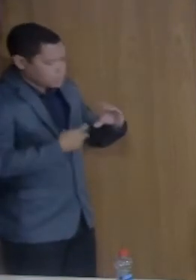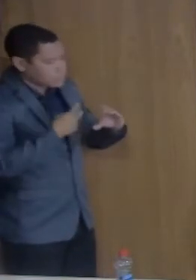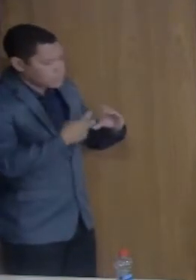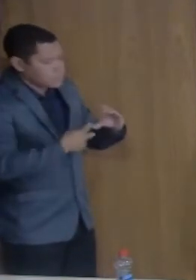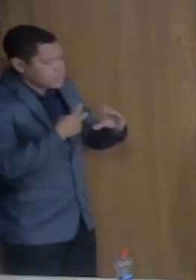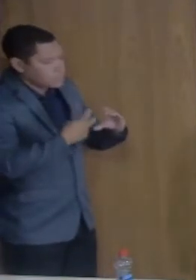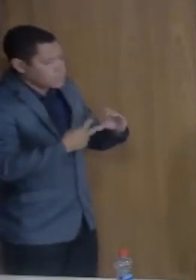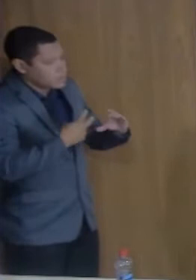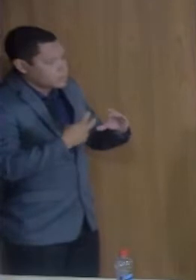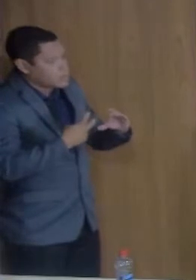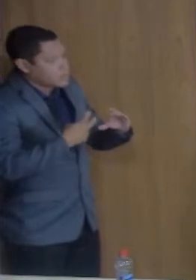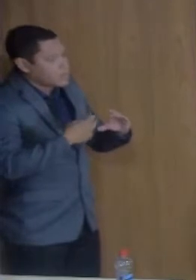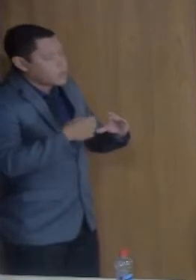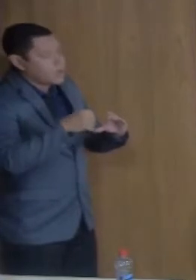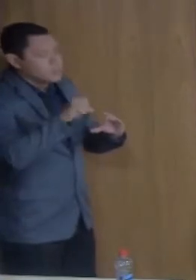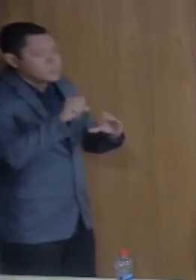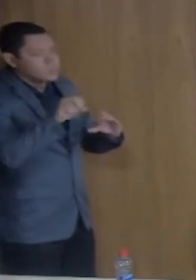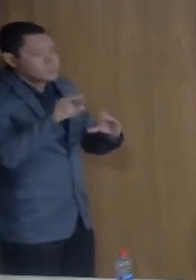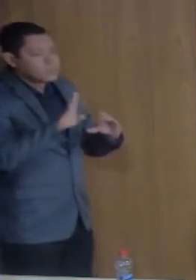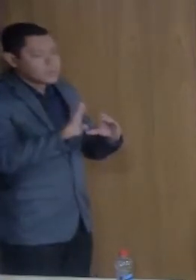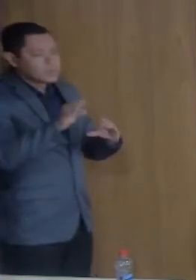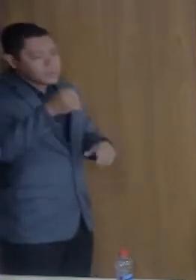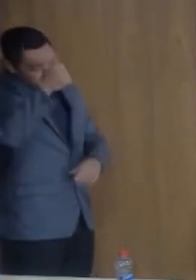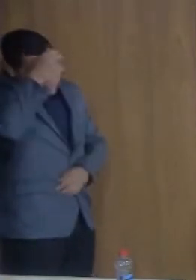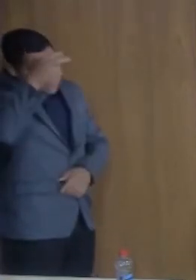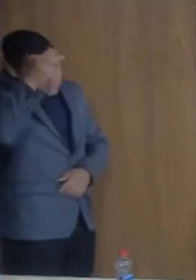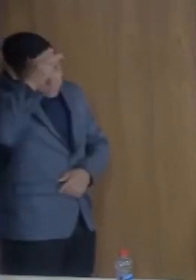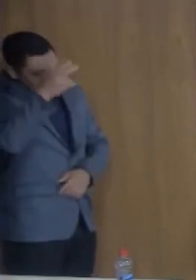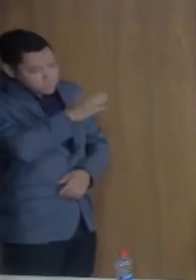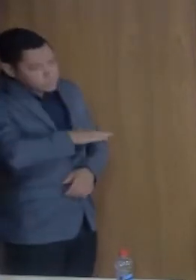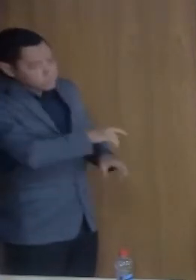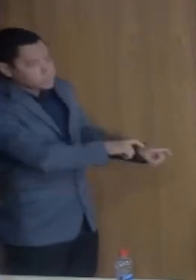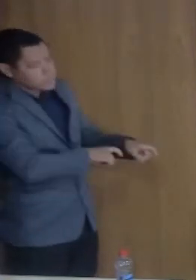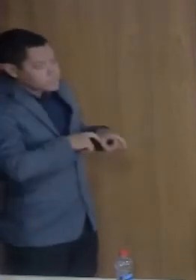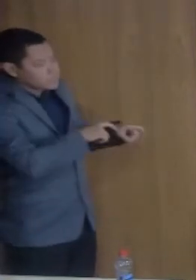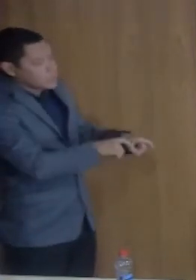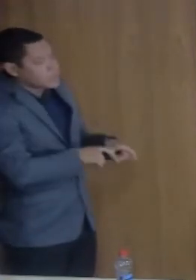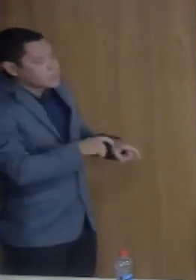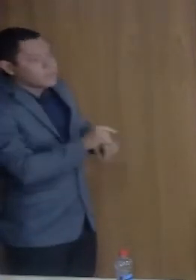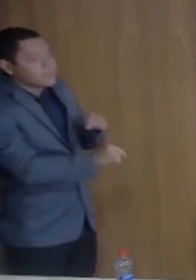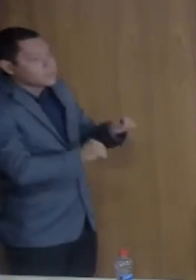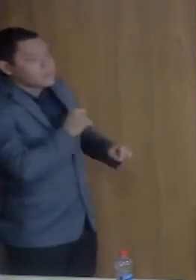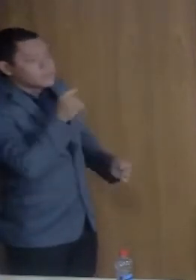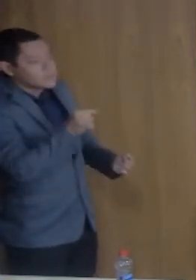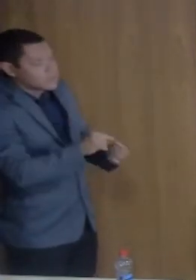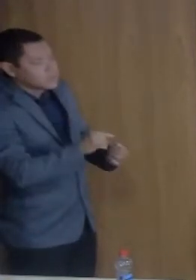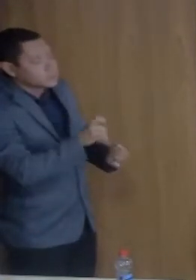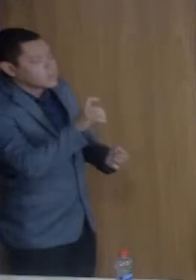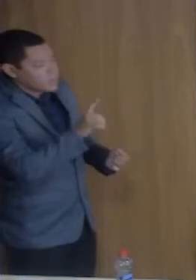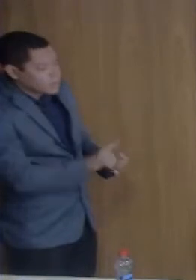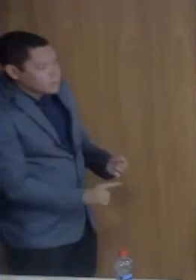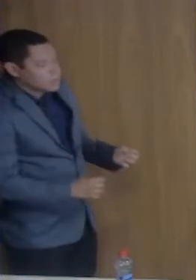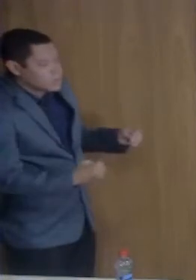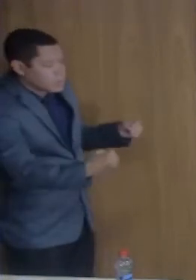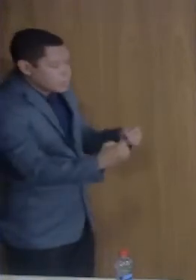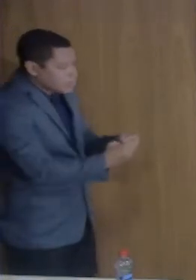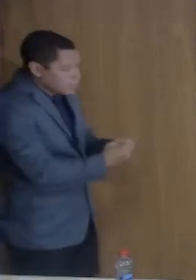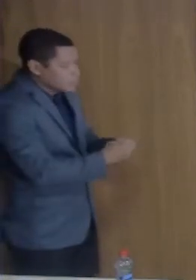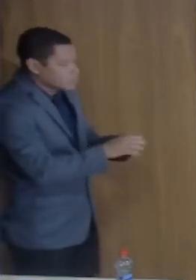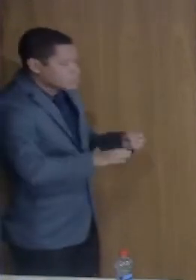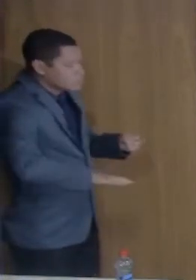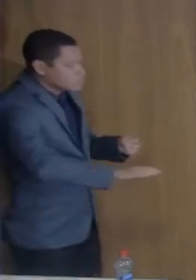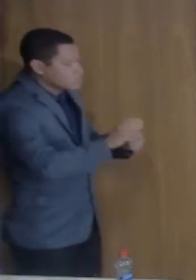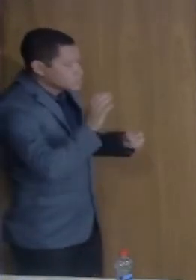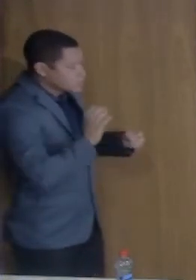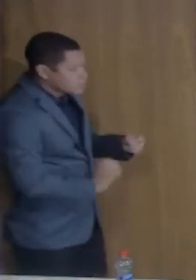a subprefeitura da Zona Rural, medida essa que visa aproximar a gestão dos cidadãos e trabalhadores da